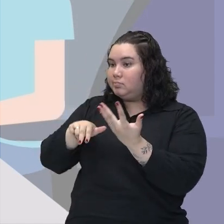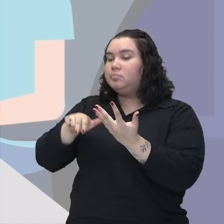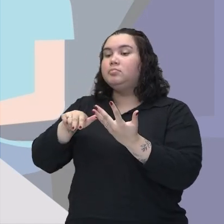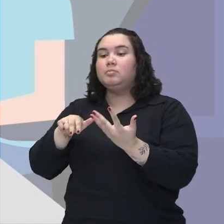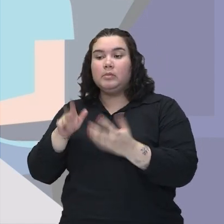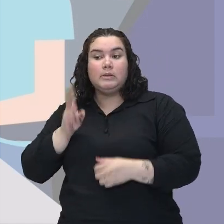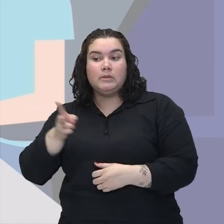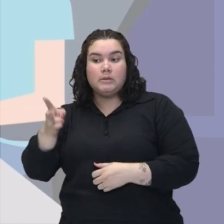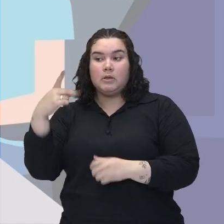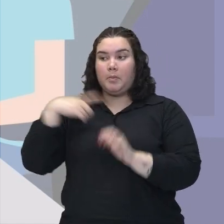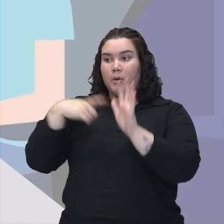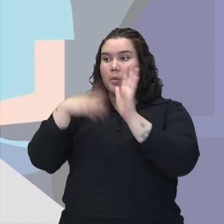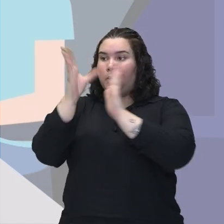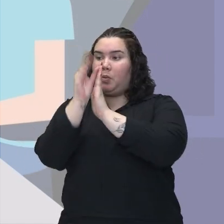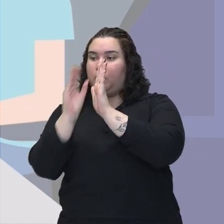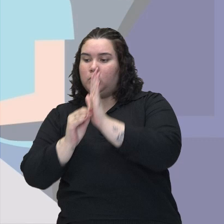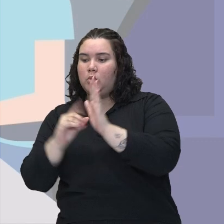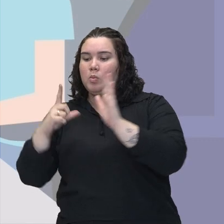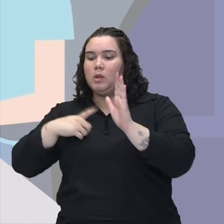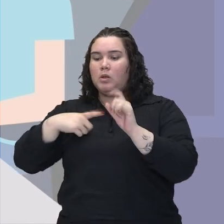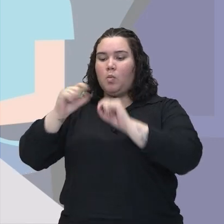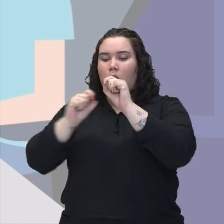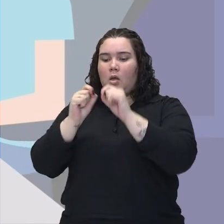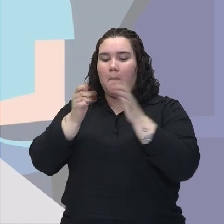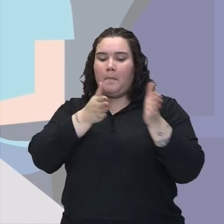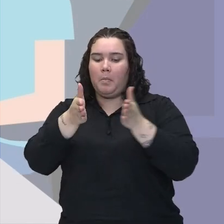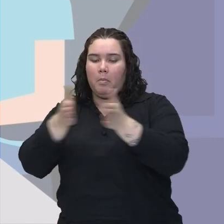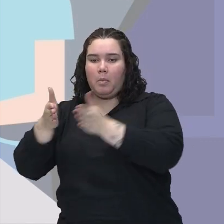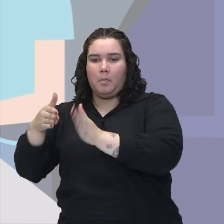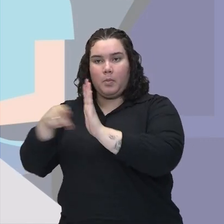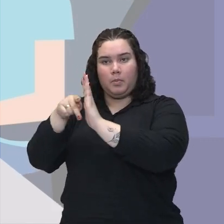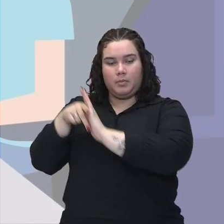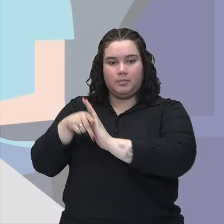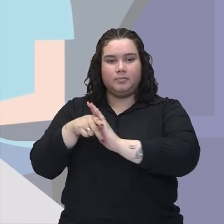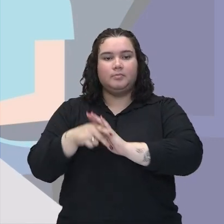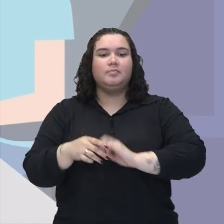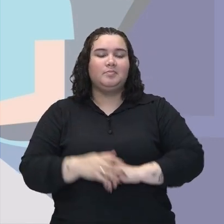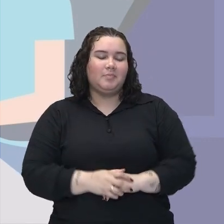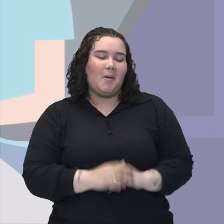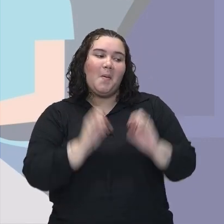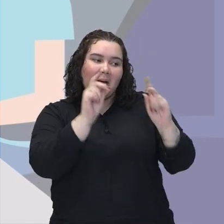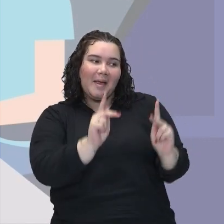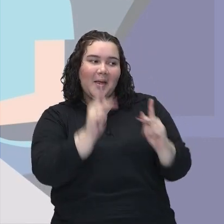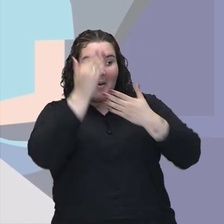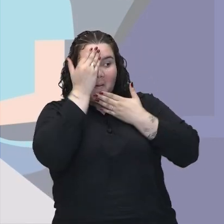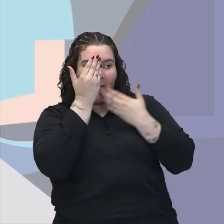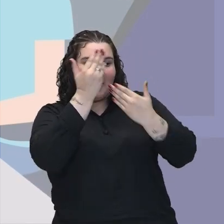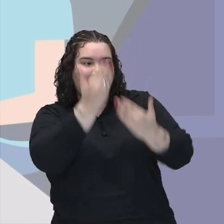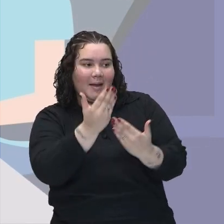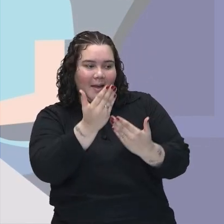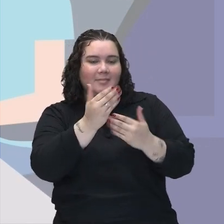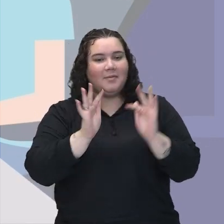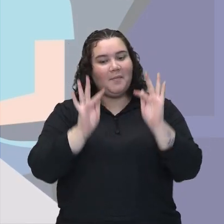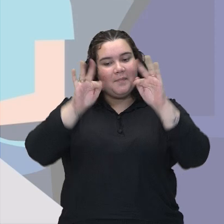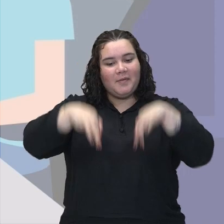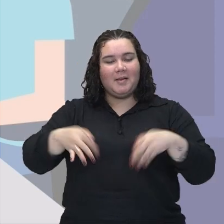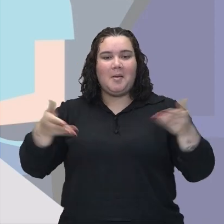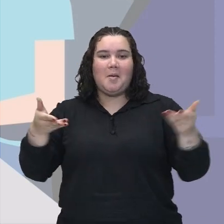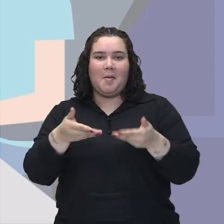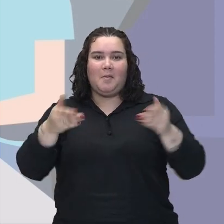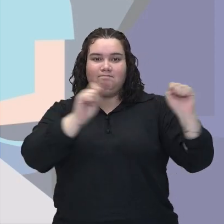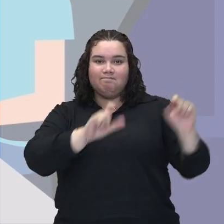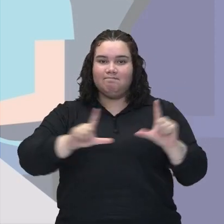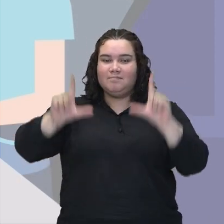com conteúdo divididos por episódios. É isso! Muito obrigado, Lucas! Finalizamos aqui este